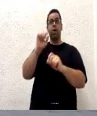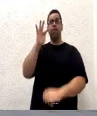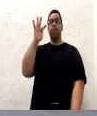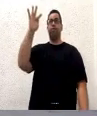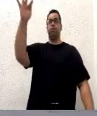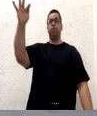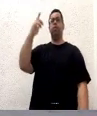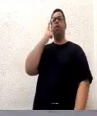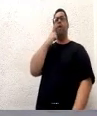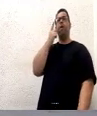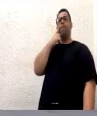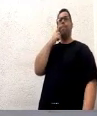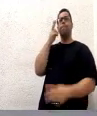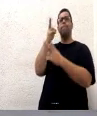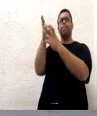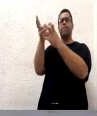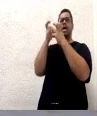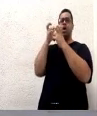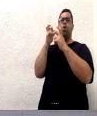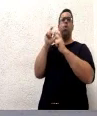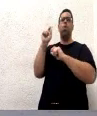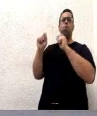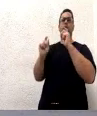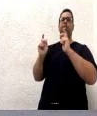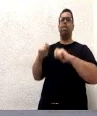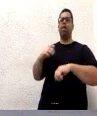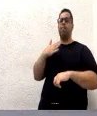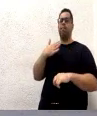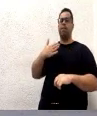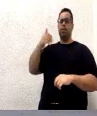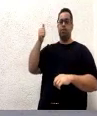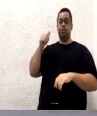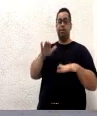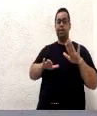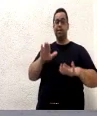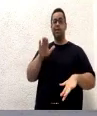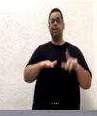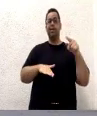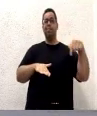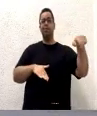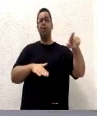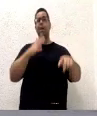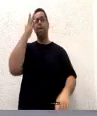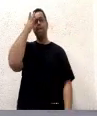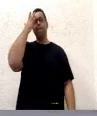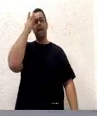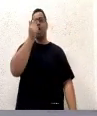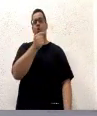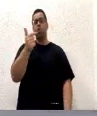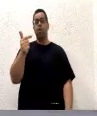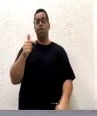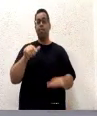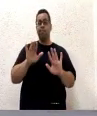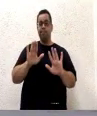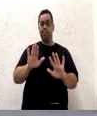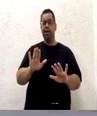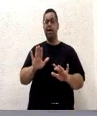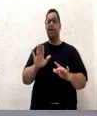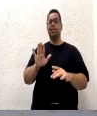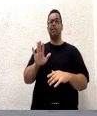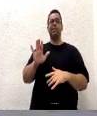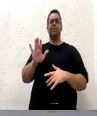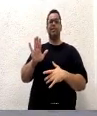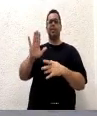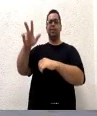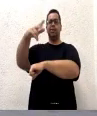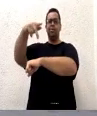e aproveitar desse turismo latente, que muitas vezes as pessoas acham que não tem, mas a gente tem inúmeras pessoas de diversos pontos do país